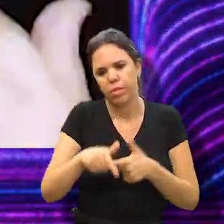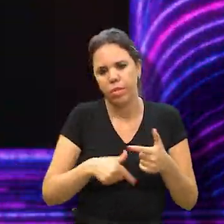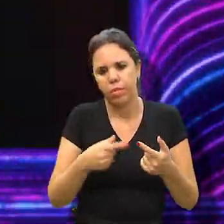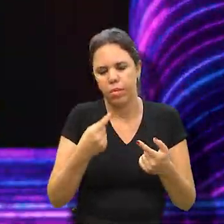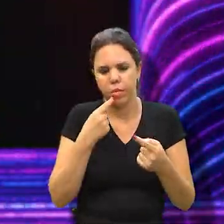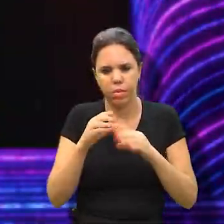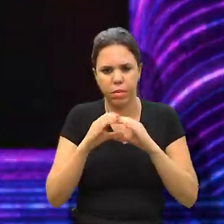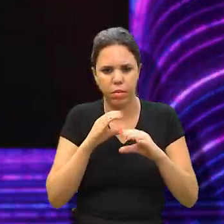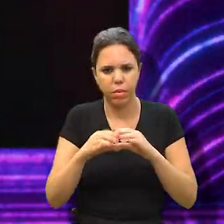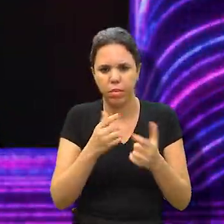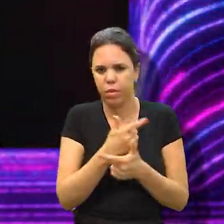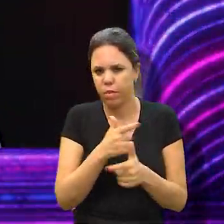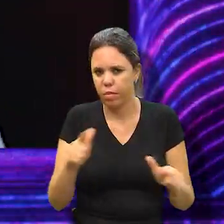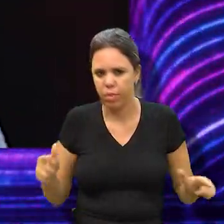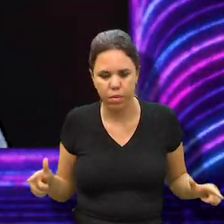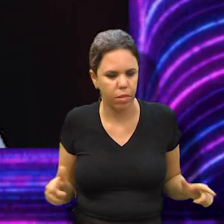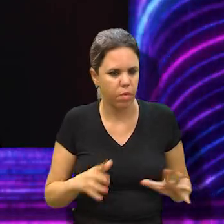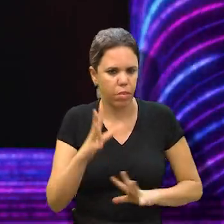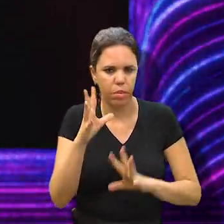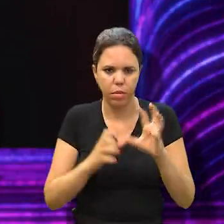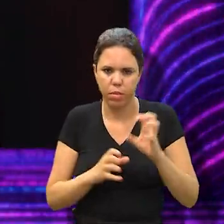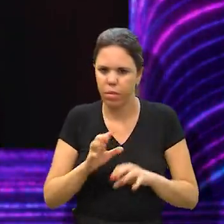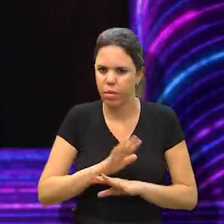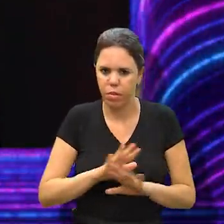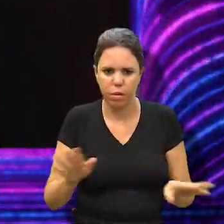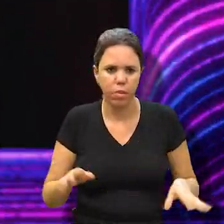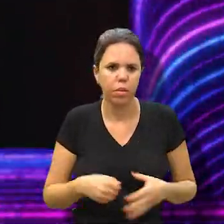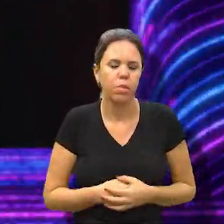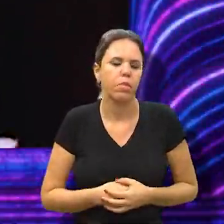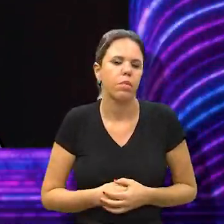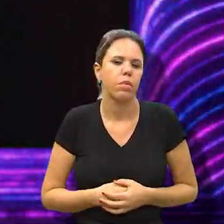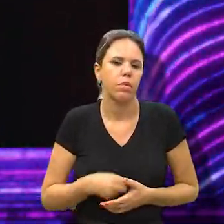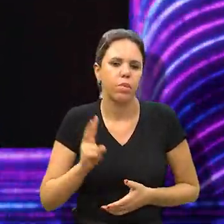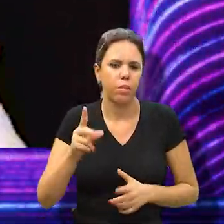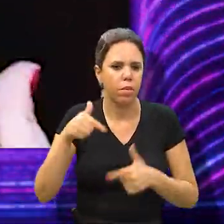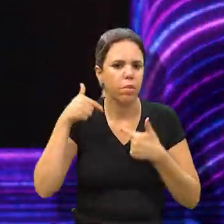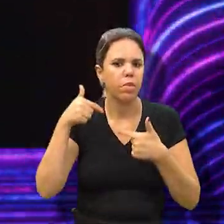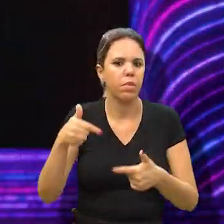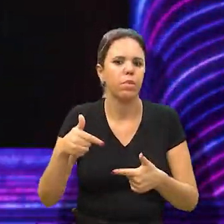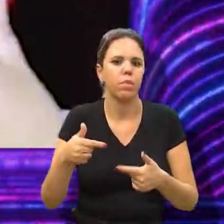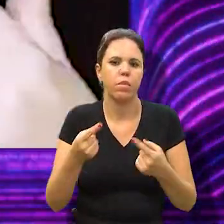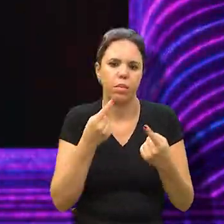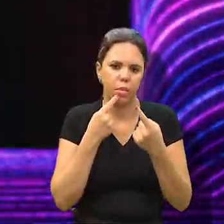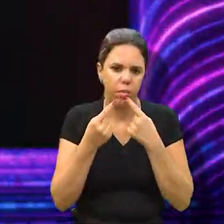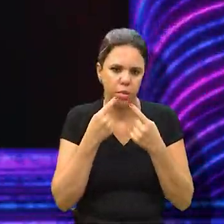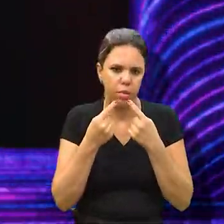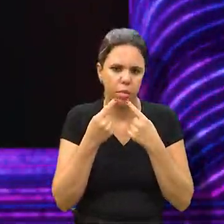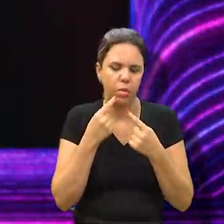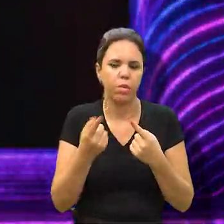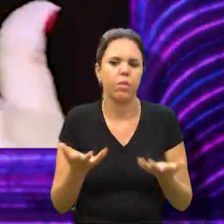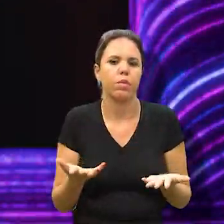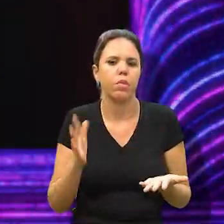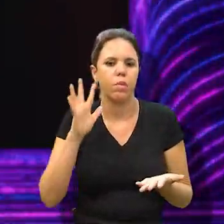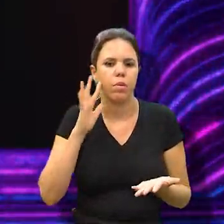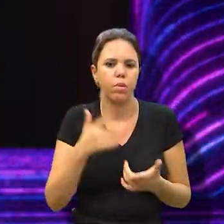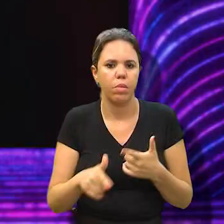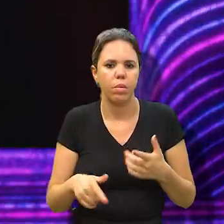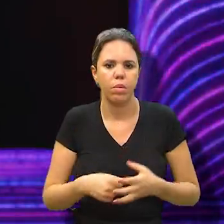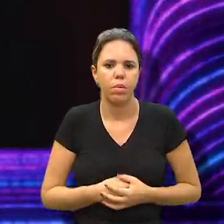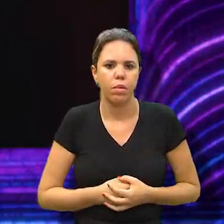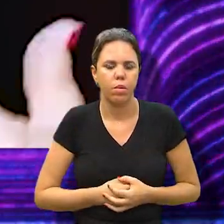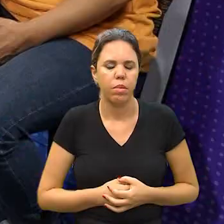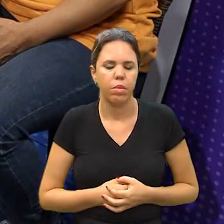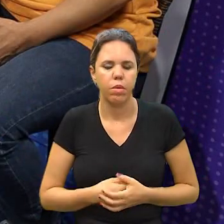os diálogos. Não tem uma briga generalizada. Tem sempre os personagens dialogando entre eles para resolver